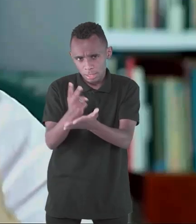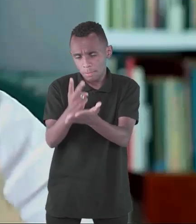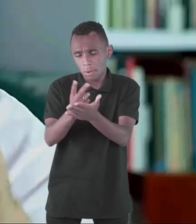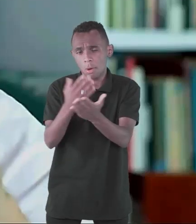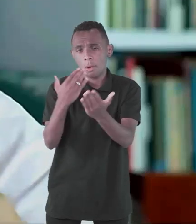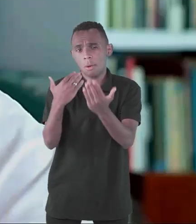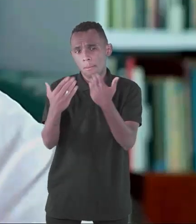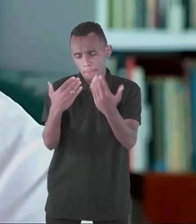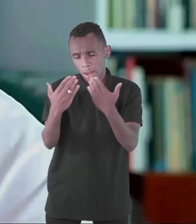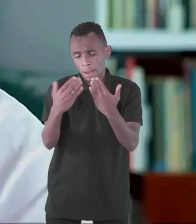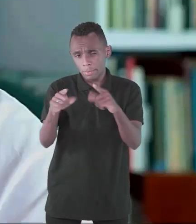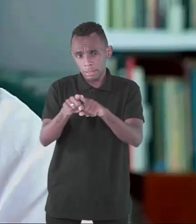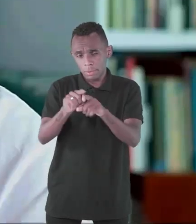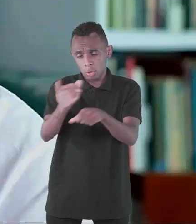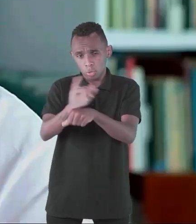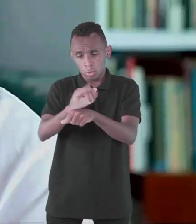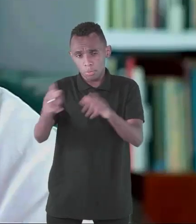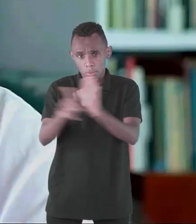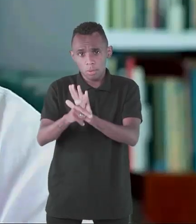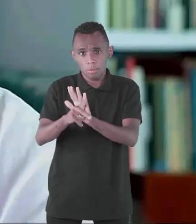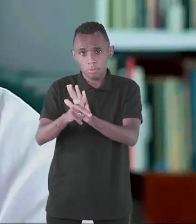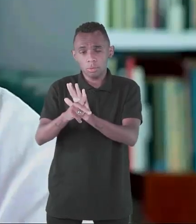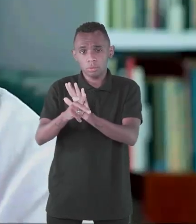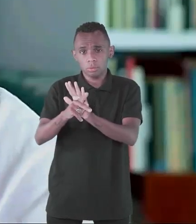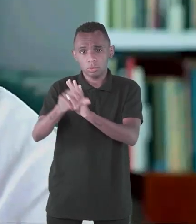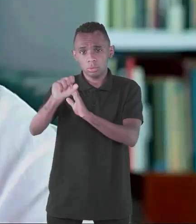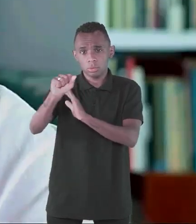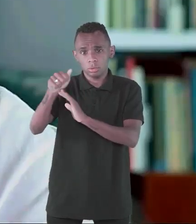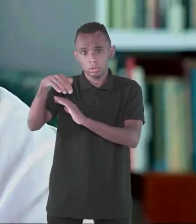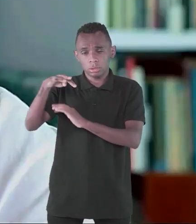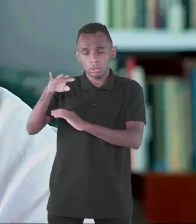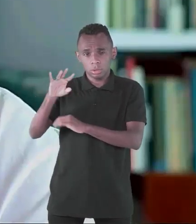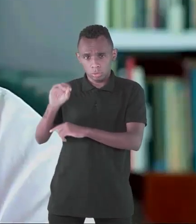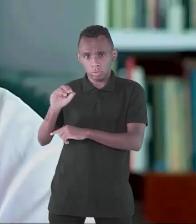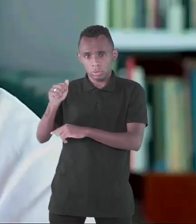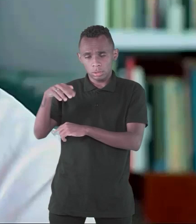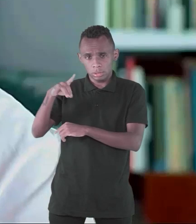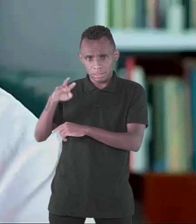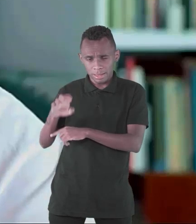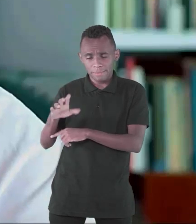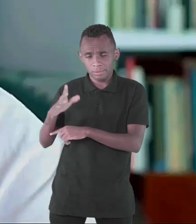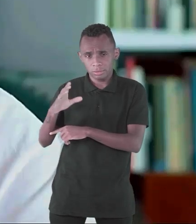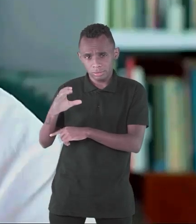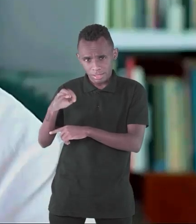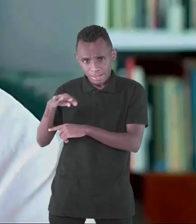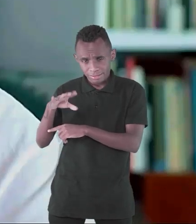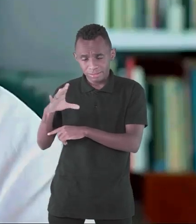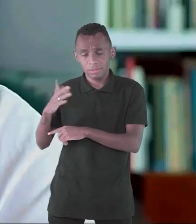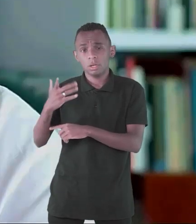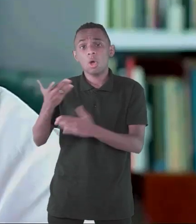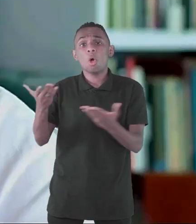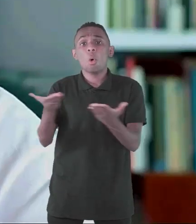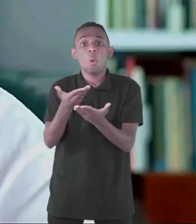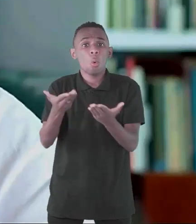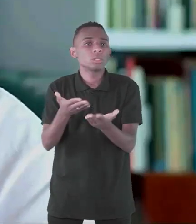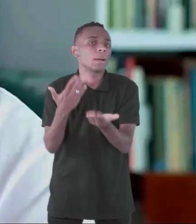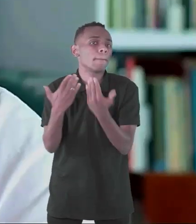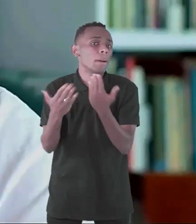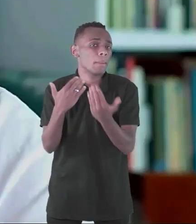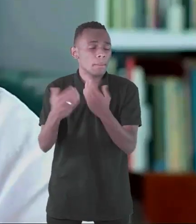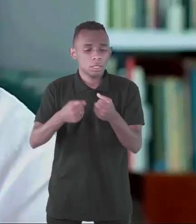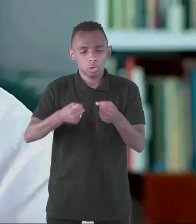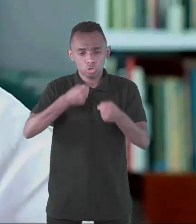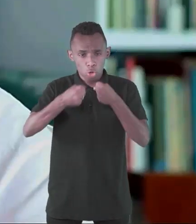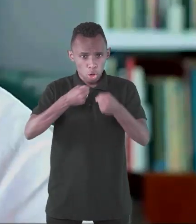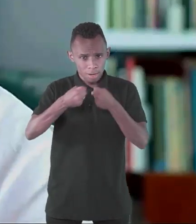Papo e no YouTube também do Sesc Santo André. Sejam muito bem-vindos. Hoje a conversa é com a